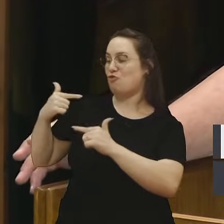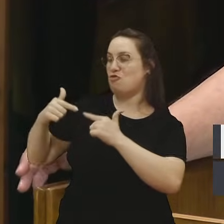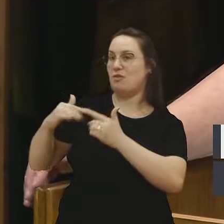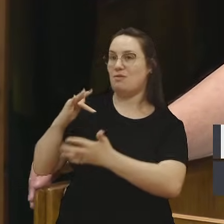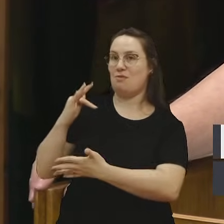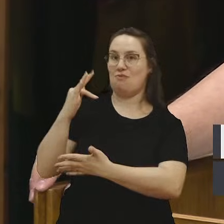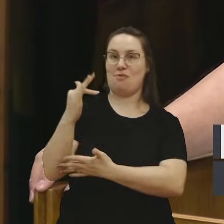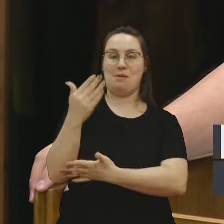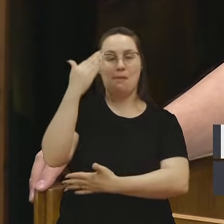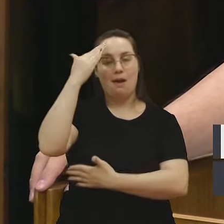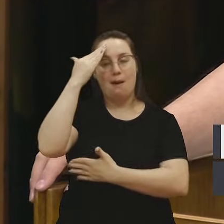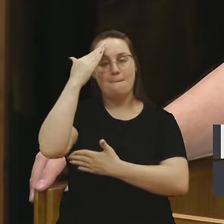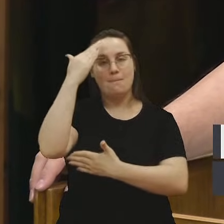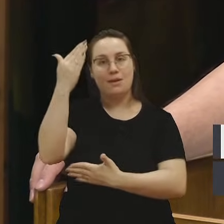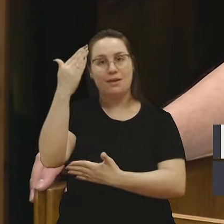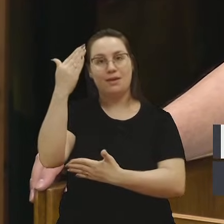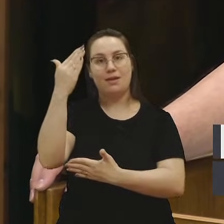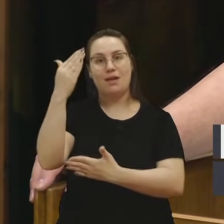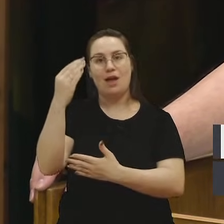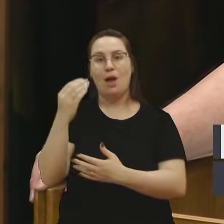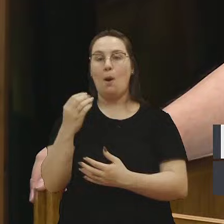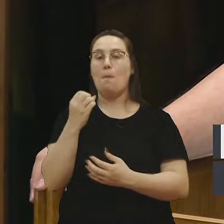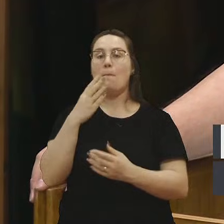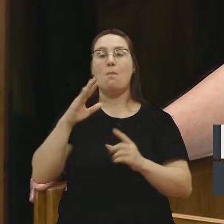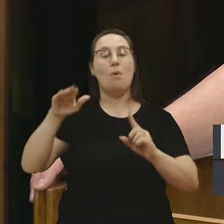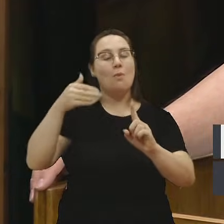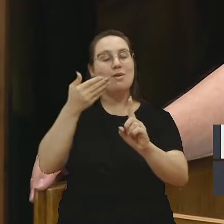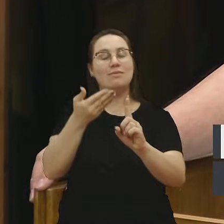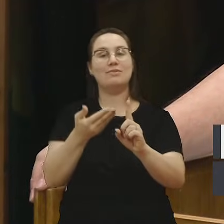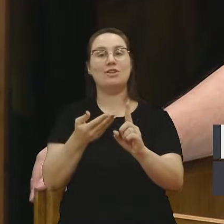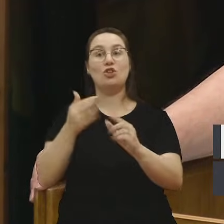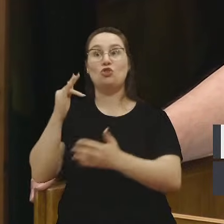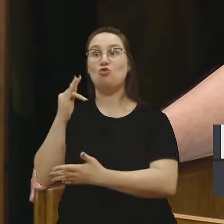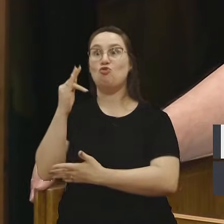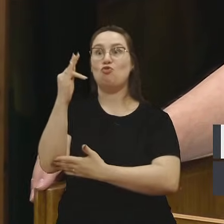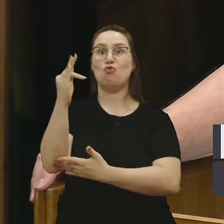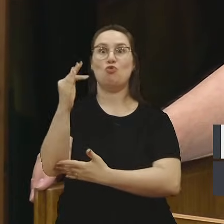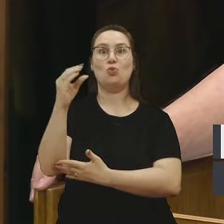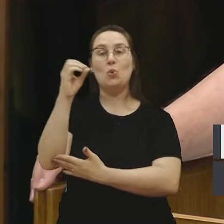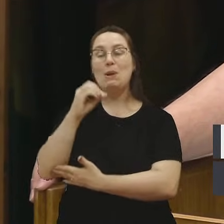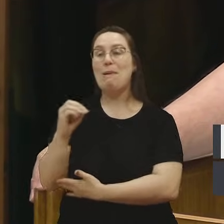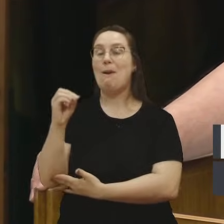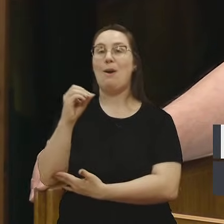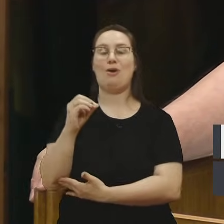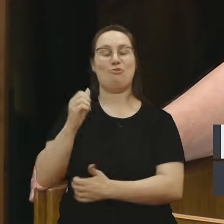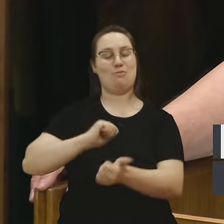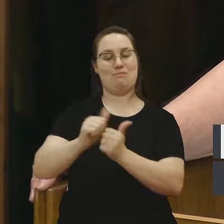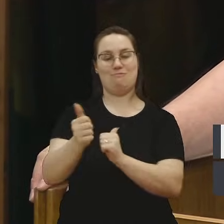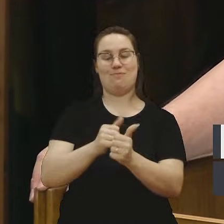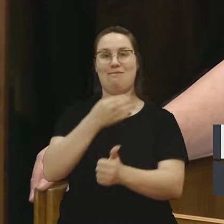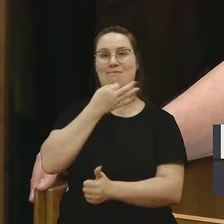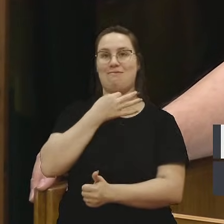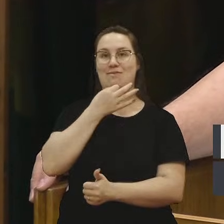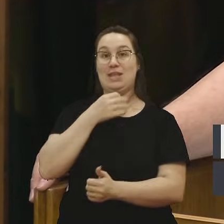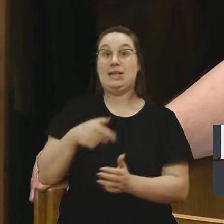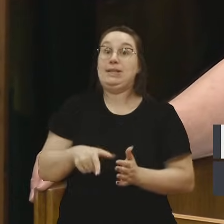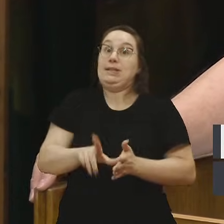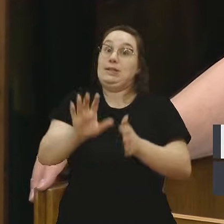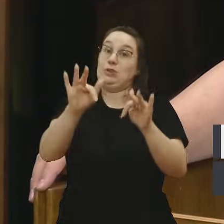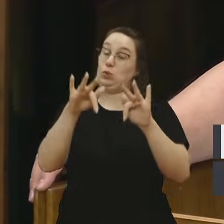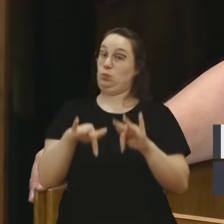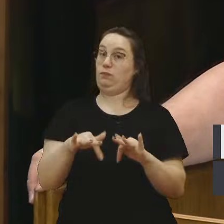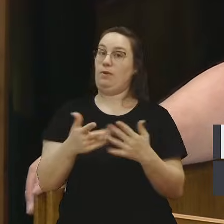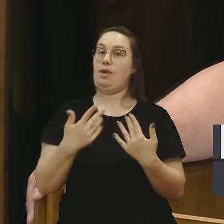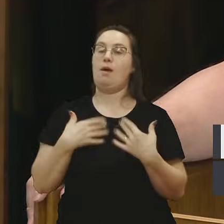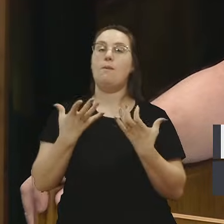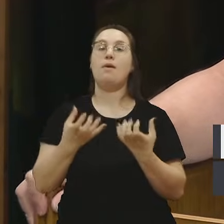Nosso muito obrigado e que tenhamos uma excelente cerimônia e um futuro ainda promissor para o esporte de Caxias do Sul. E antes de encerrar, eu